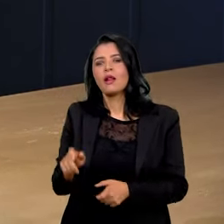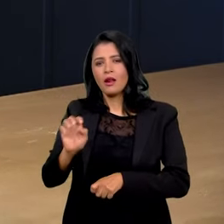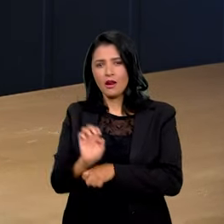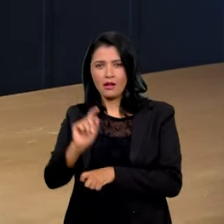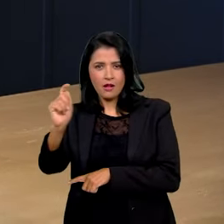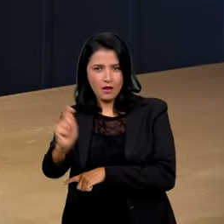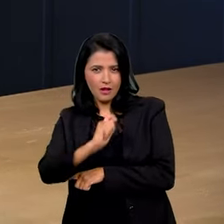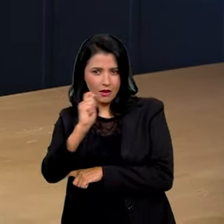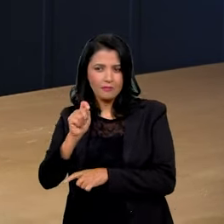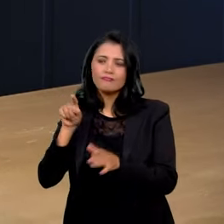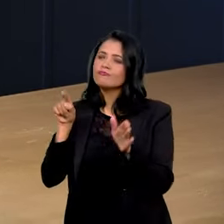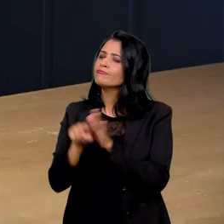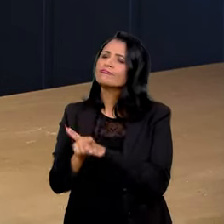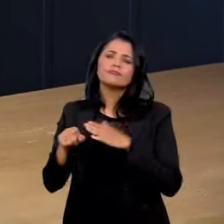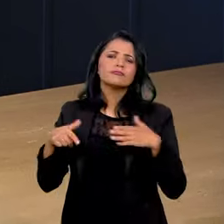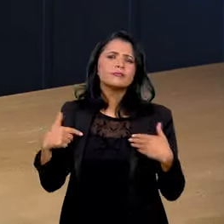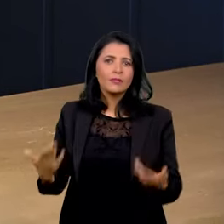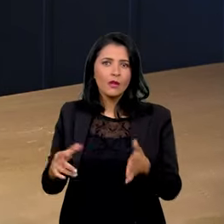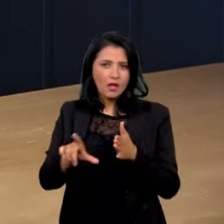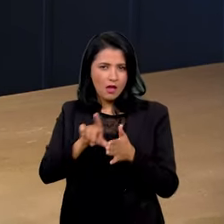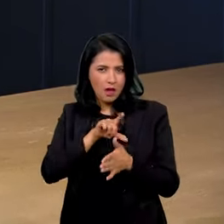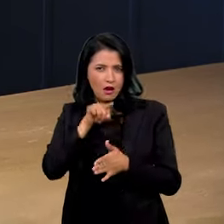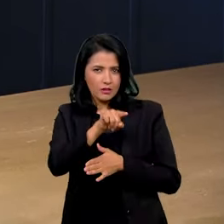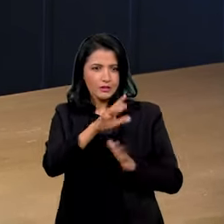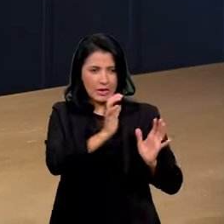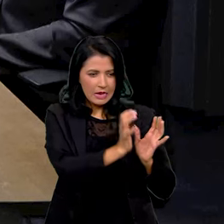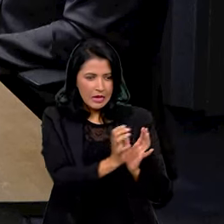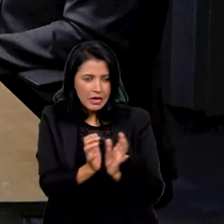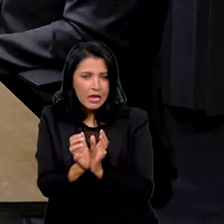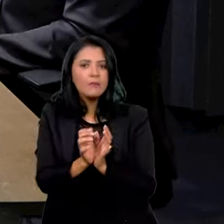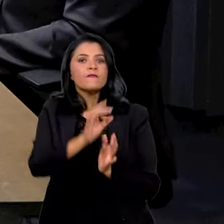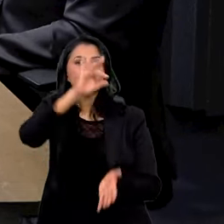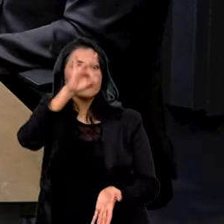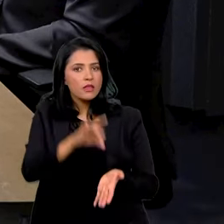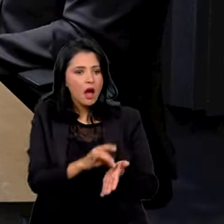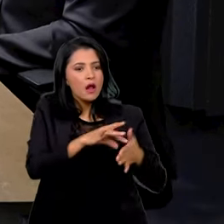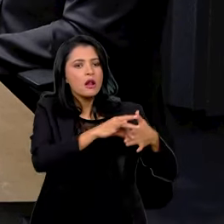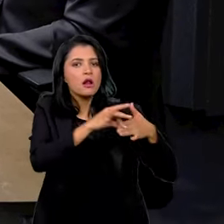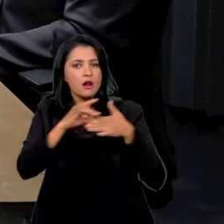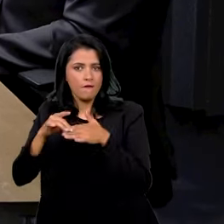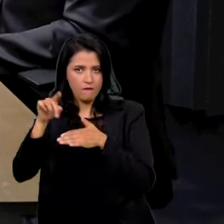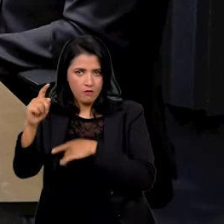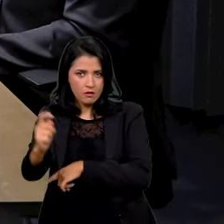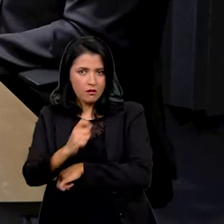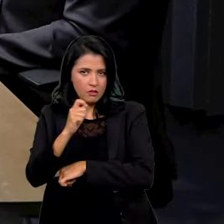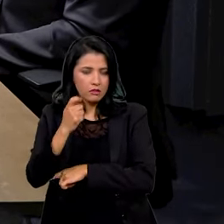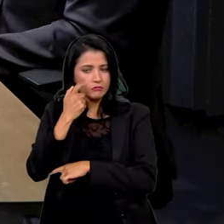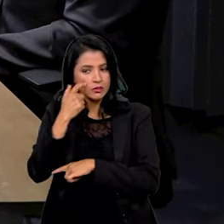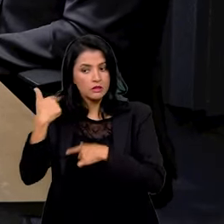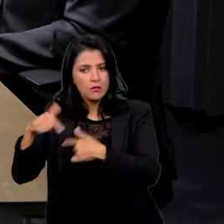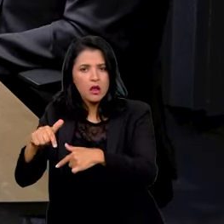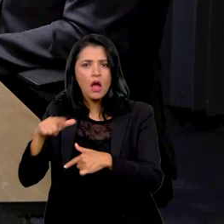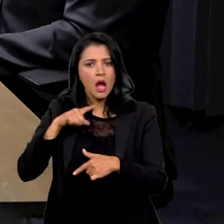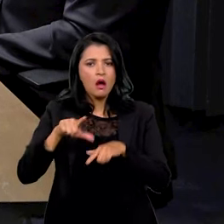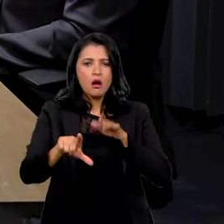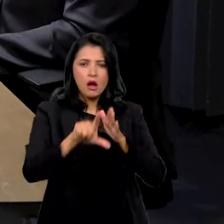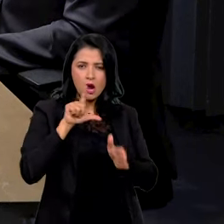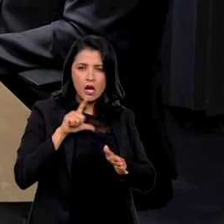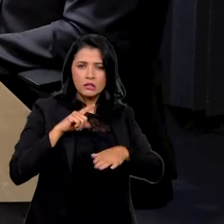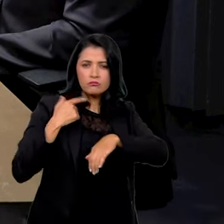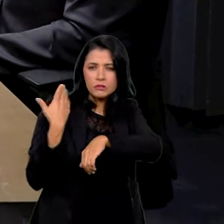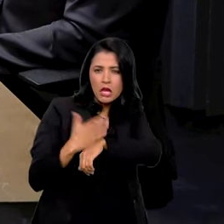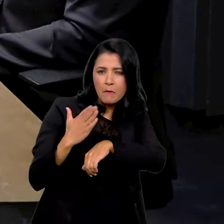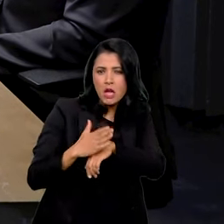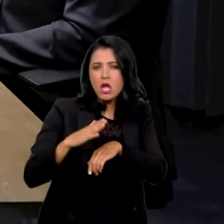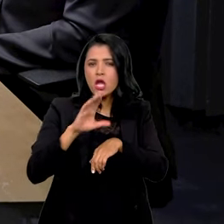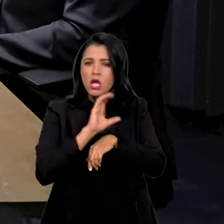Grande do Sul Régis e antes dessas equipes serem de fato levadas ao Rio Grande do Sul houve algum tipo